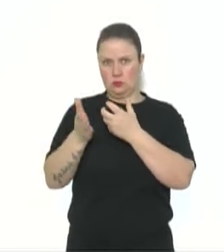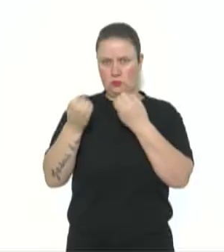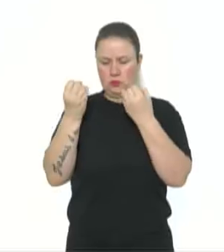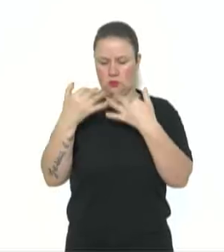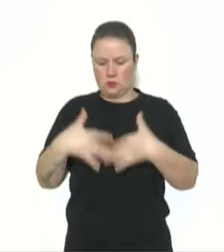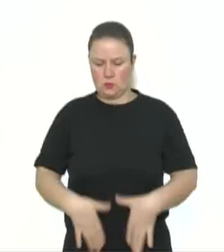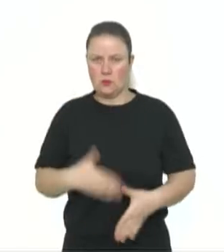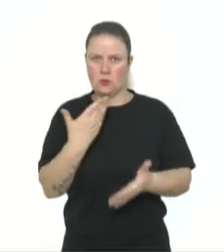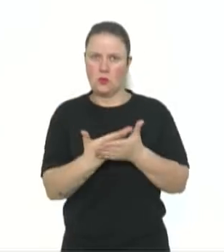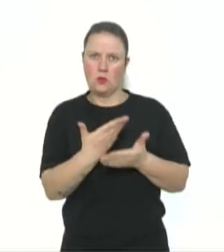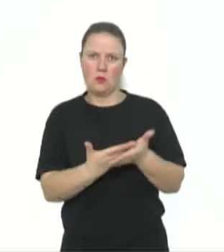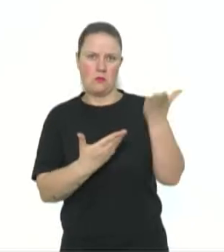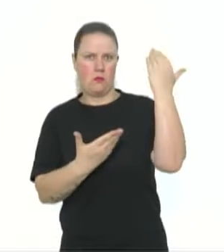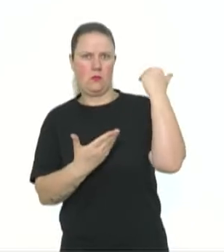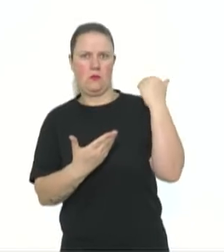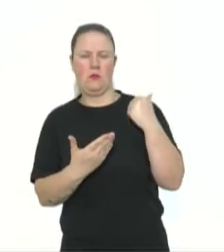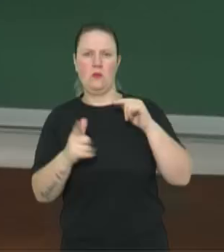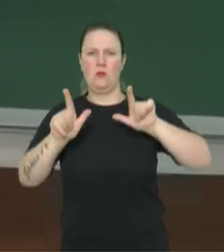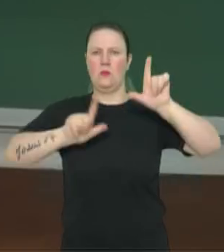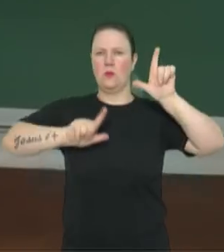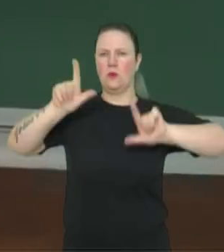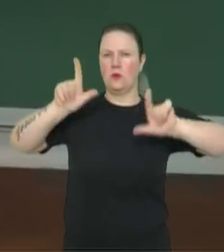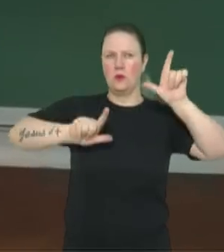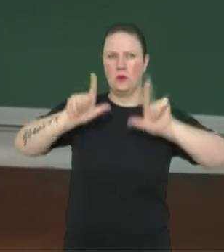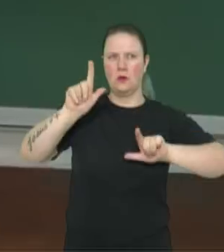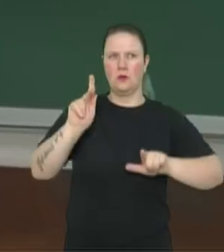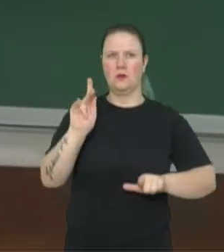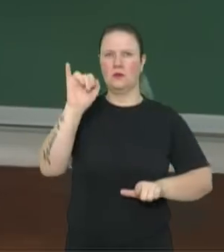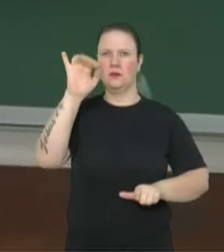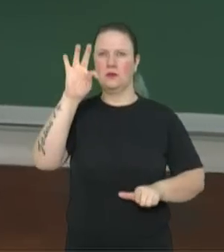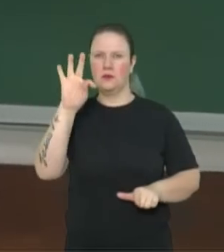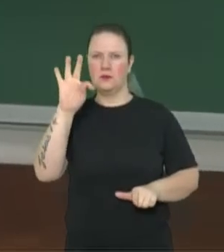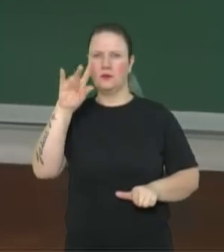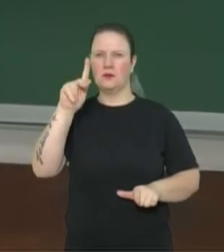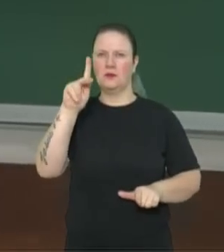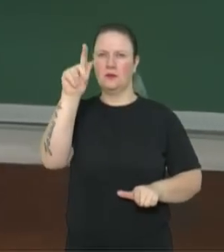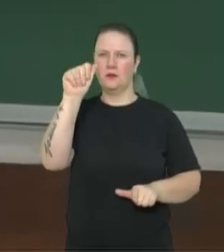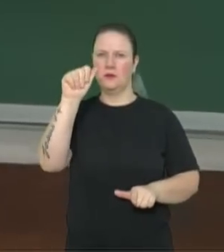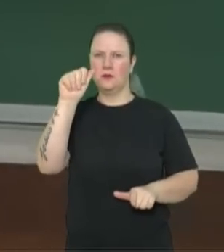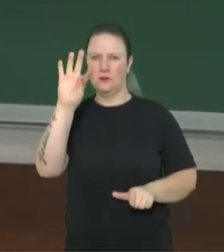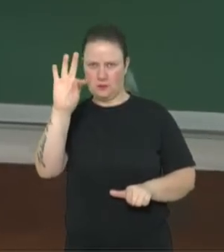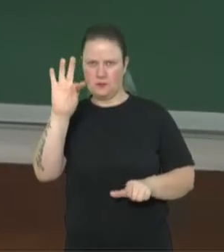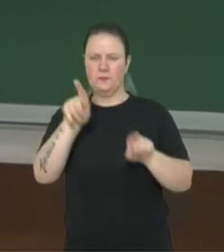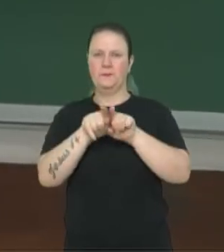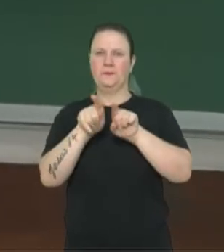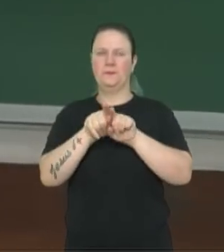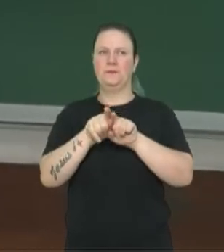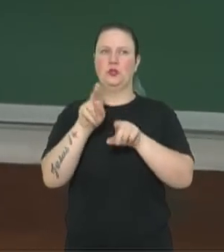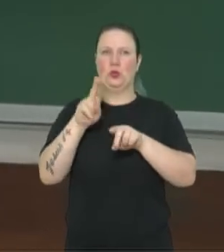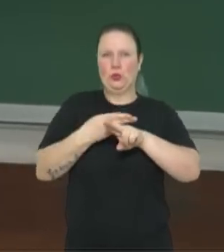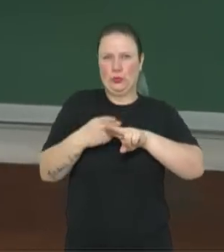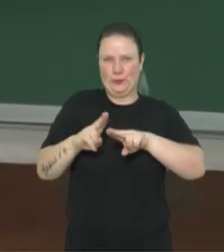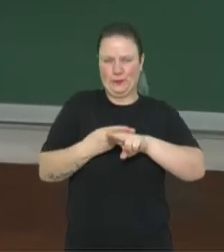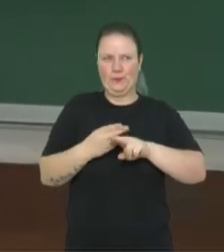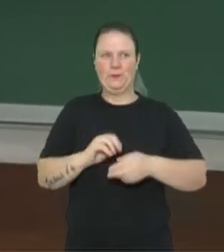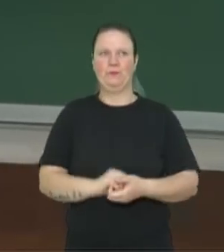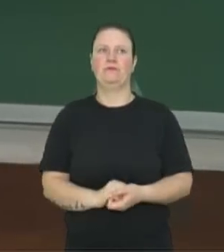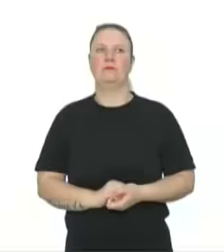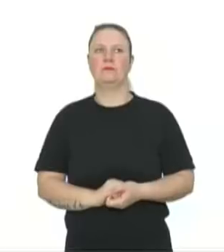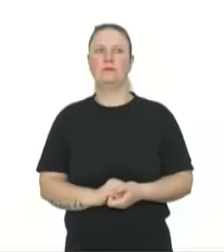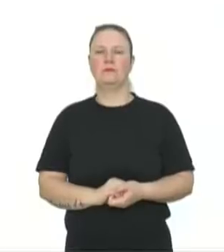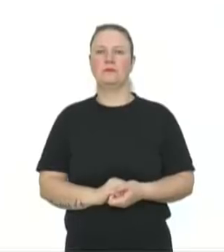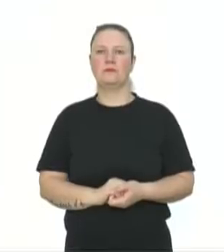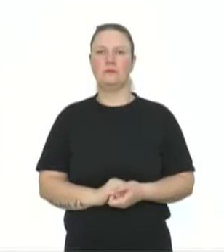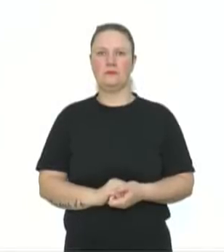aula passada com aquela propaganda do Kit Kat. Então, olha aqui, a gente agora tem duas. A primeira. You break it,